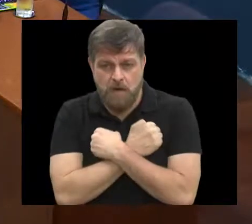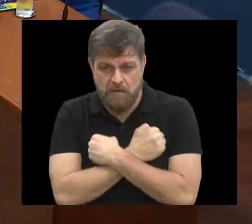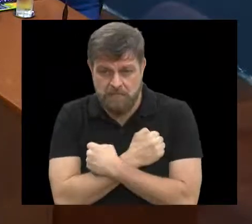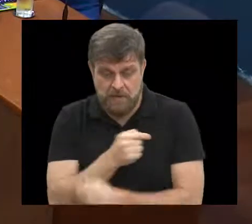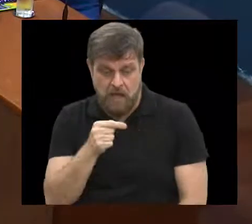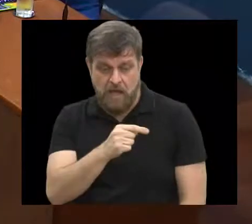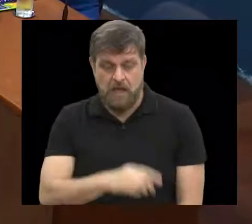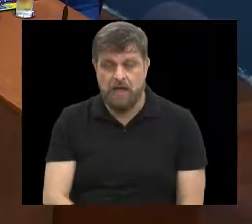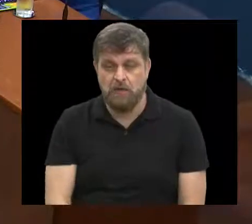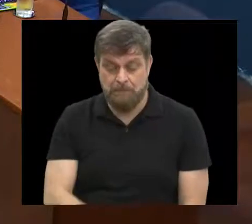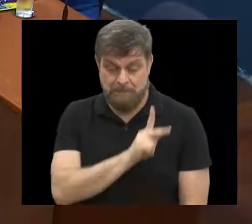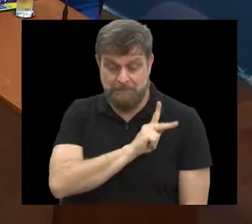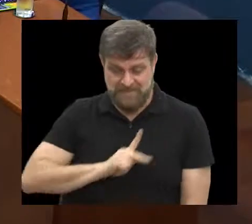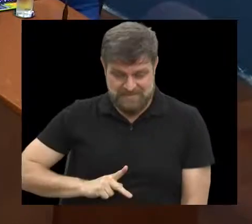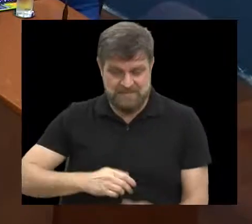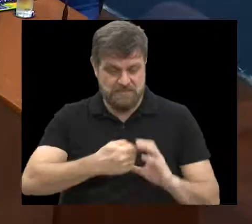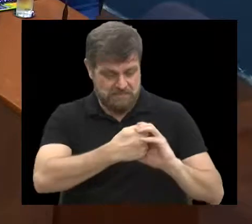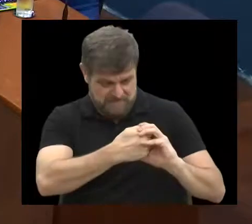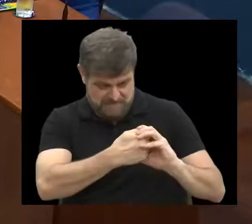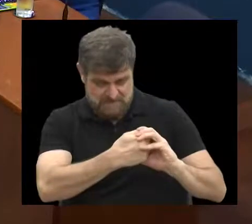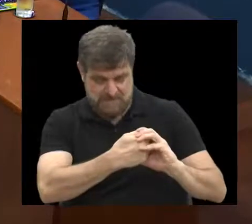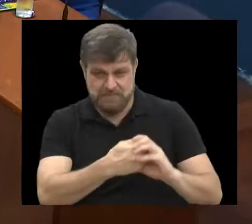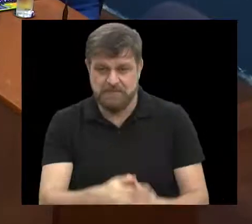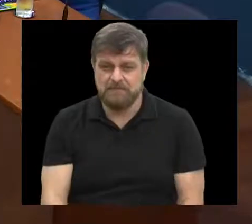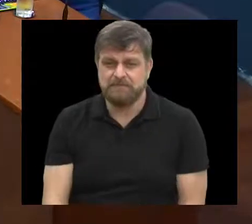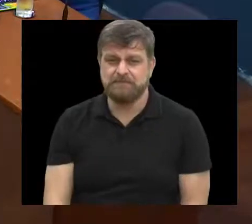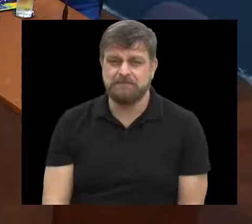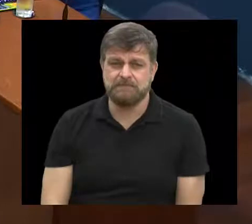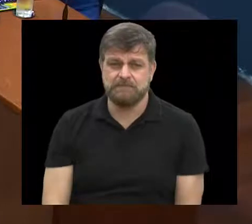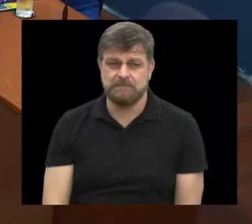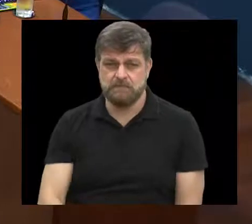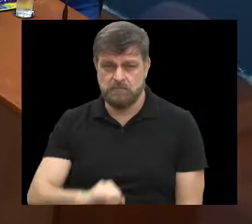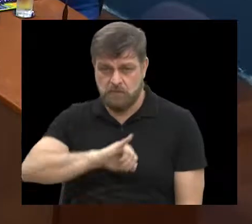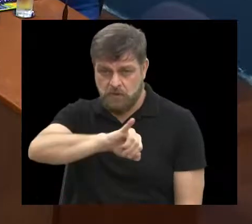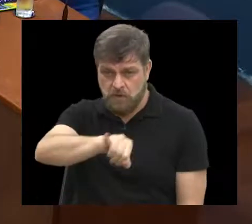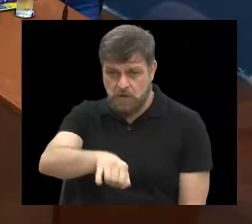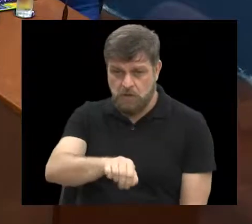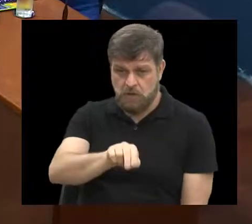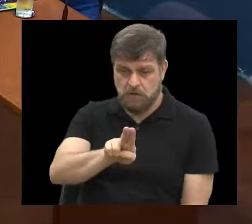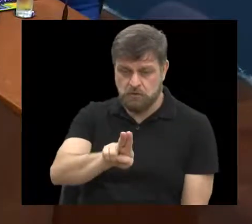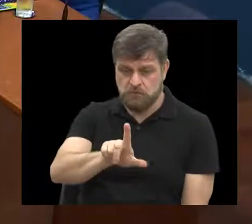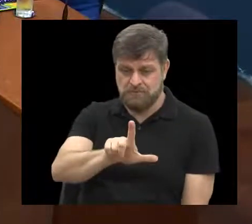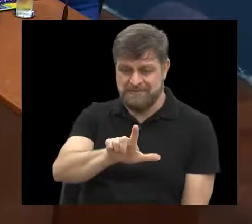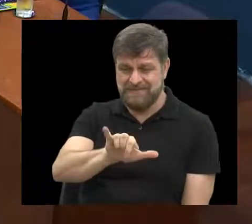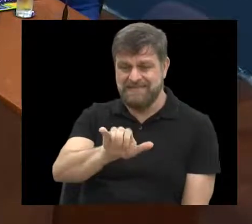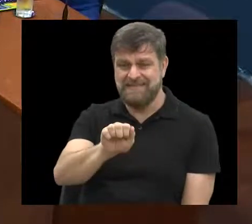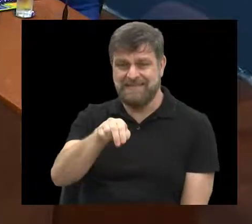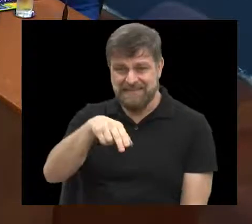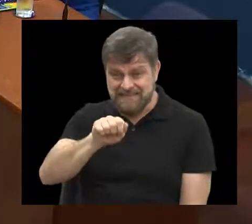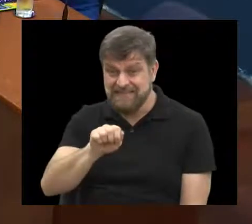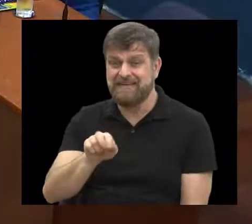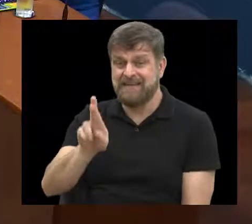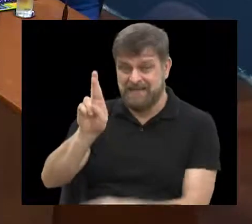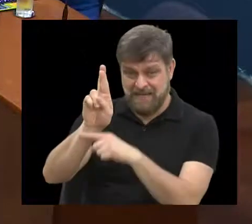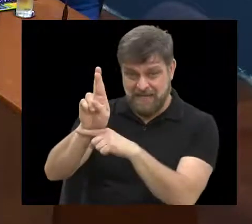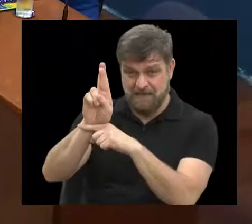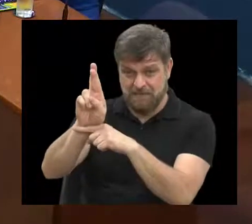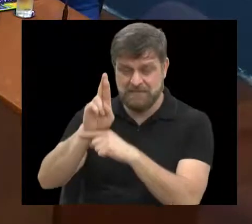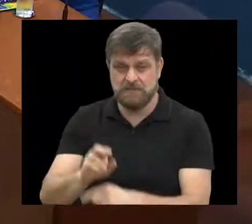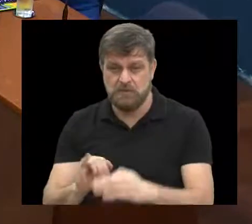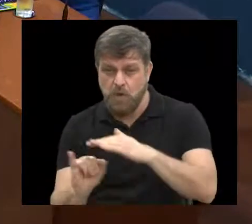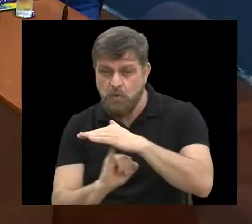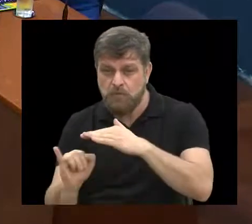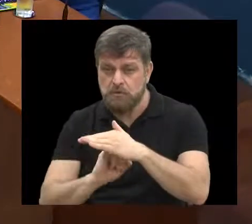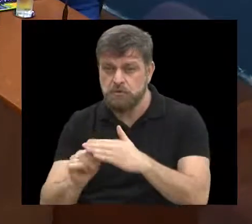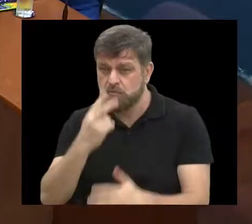ao Renê, que é o nosso presidente. A Juliana Padilha Dusso de Moraes, representando o Instituto Campineiro